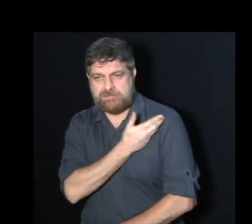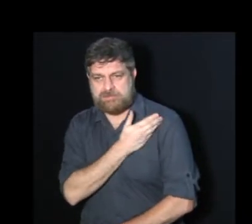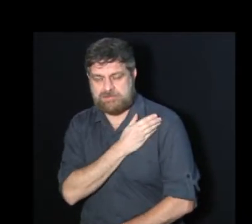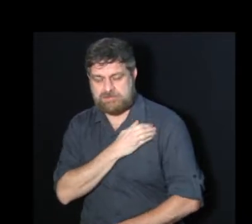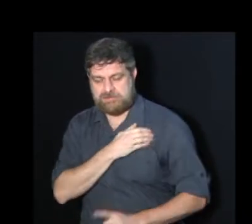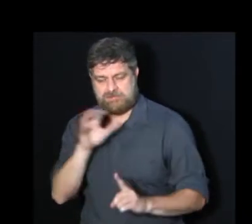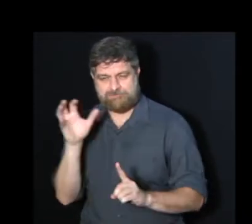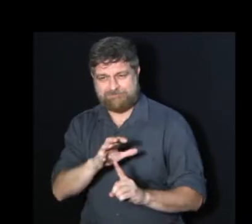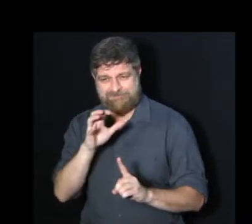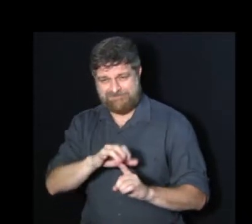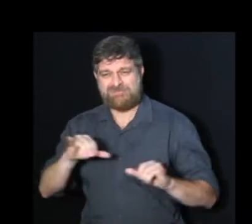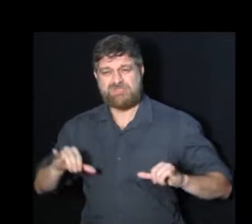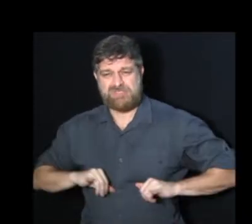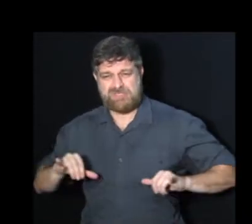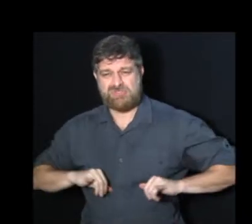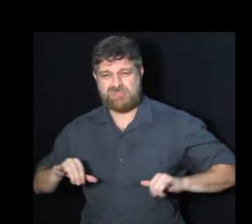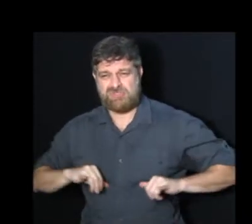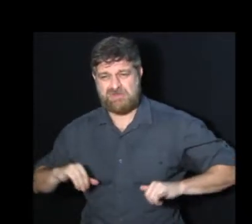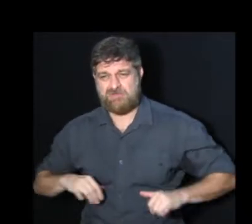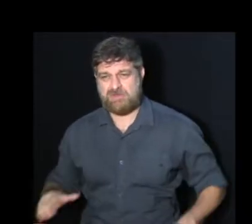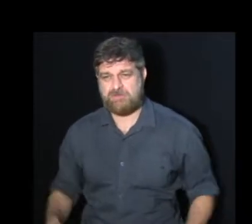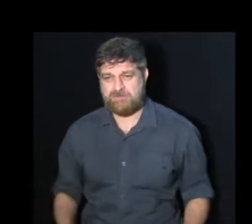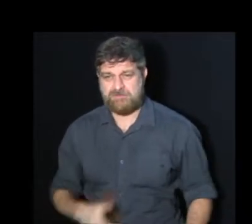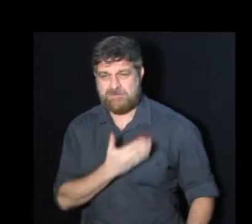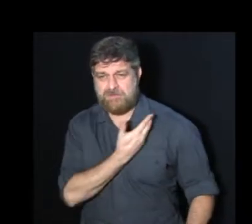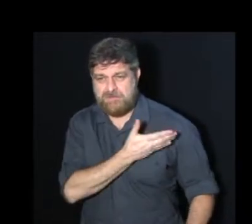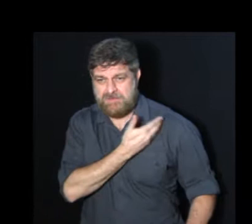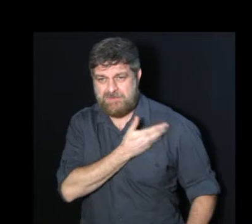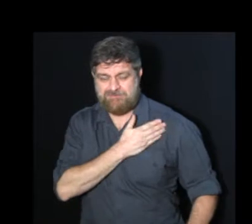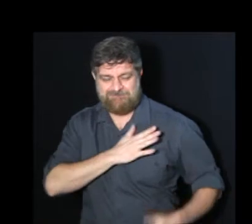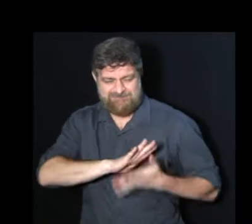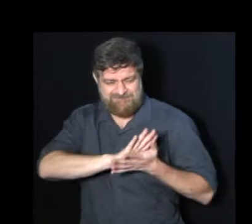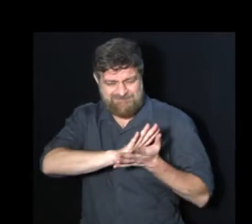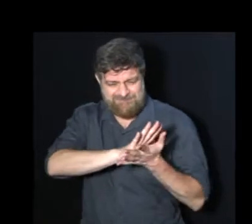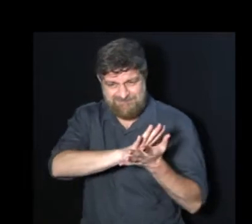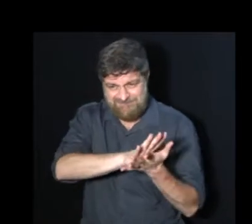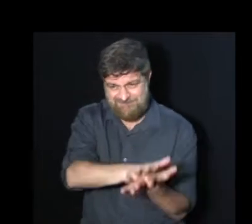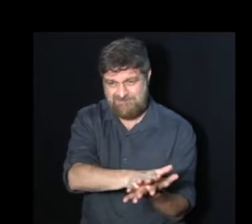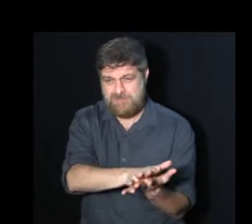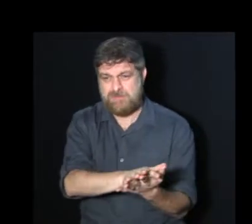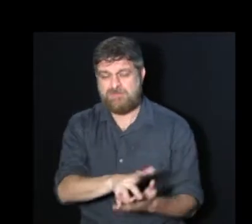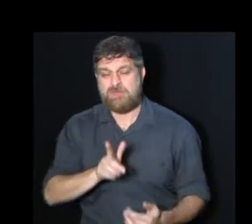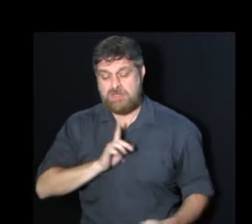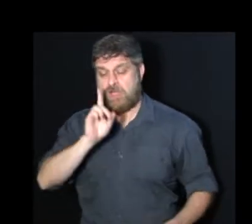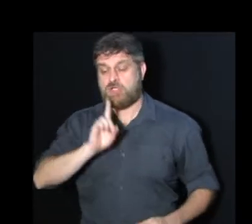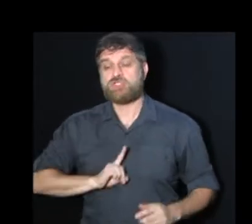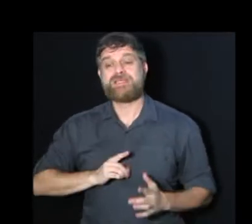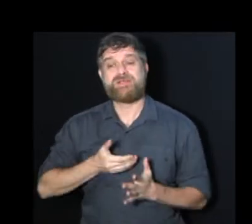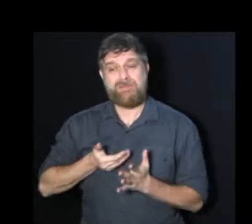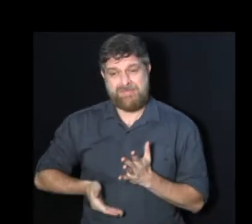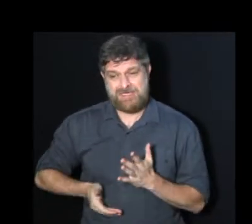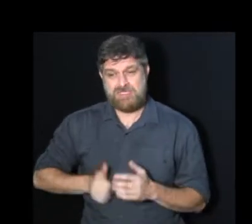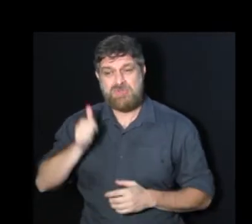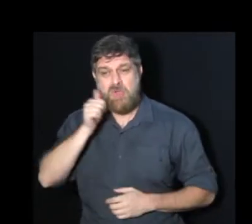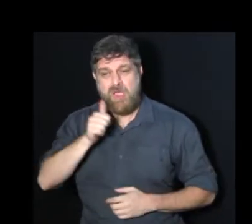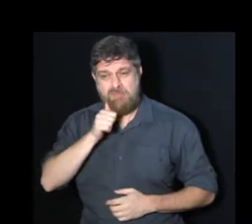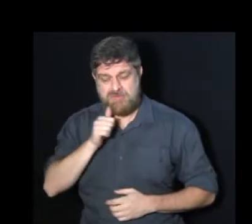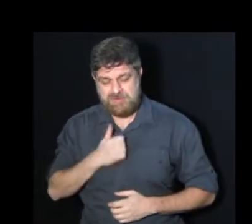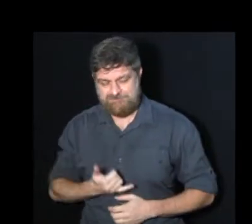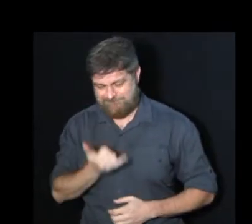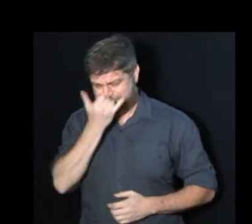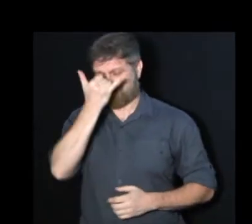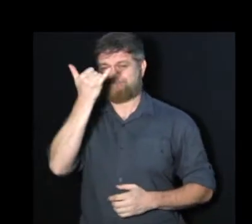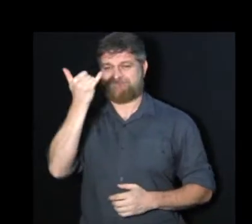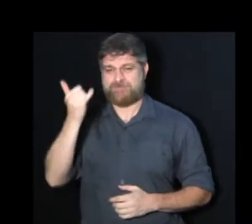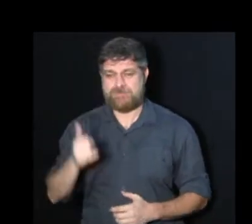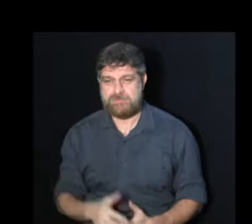sofre, diferentes manifestações de discriminação e privações de direitos essa mulher está sujeita. Então,